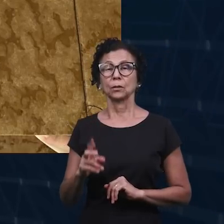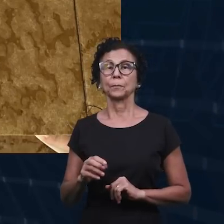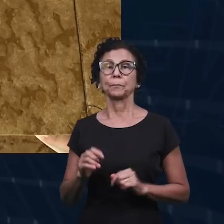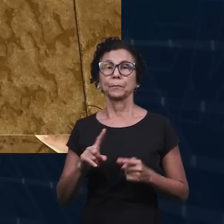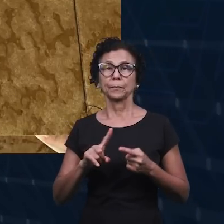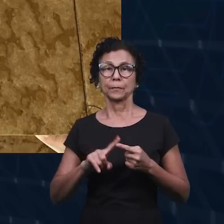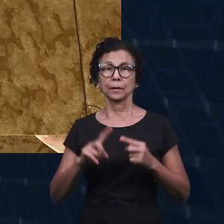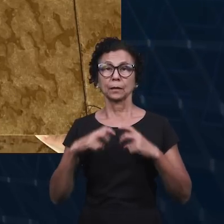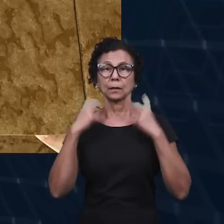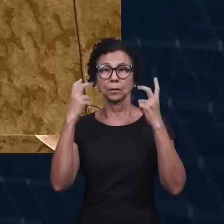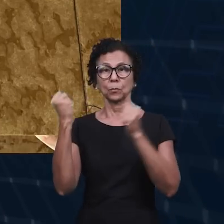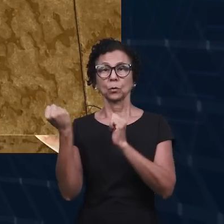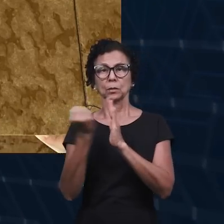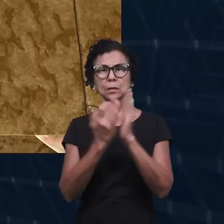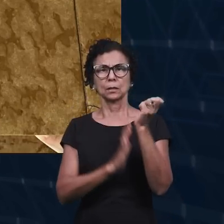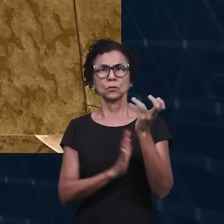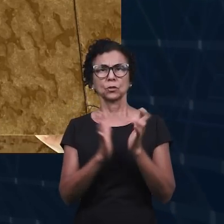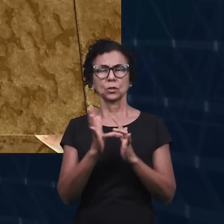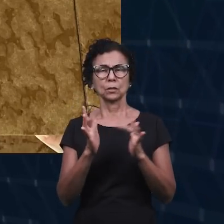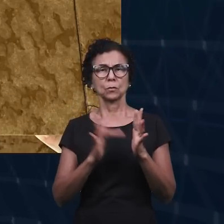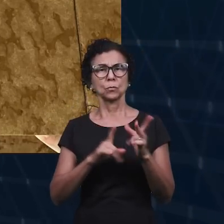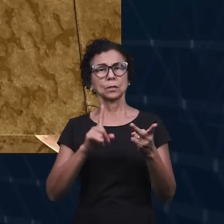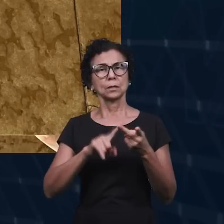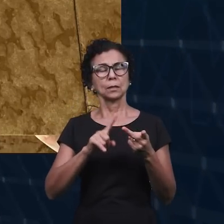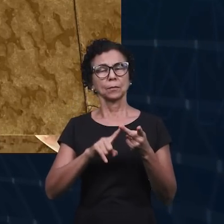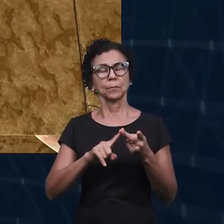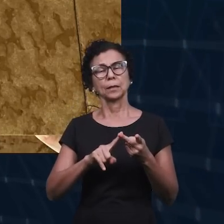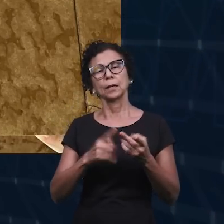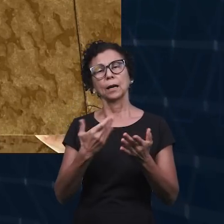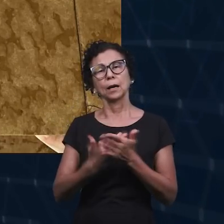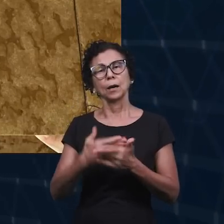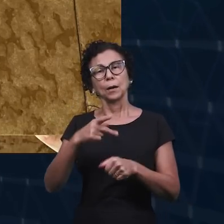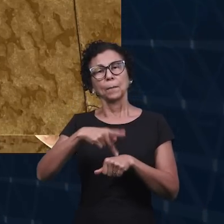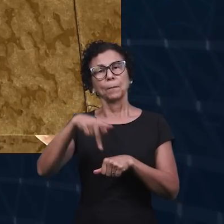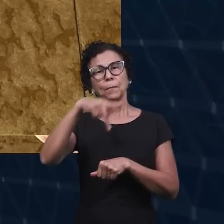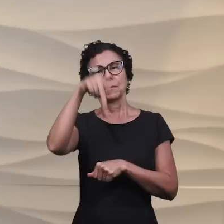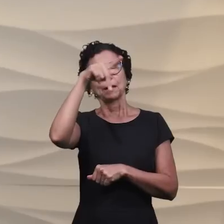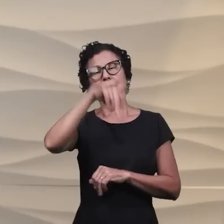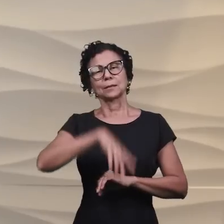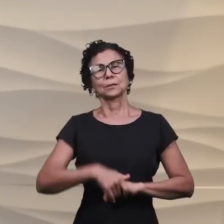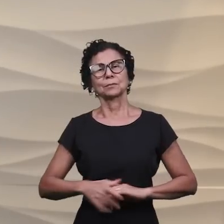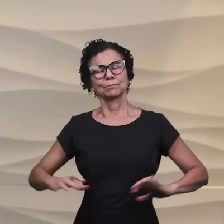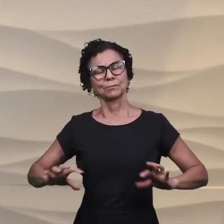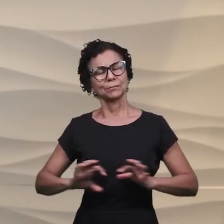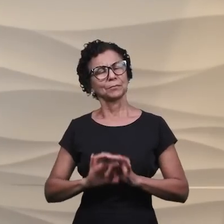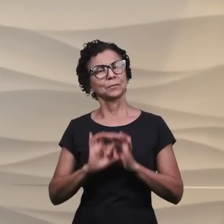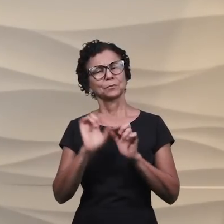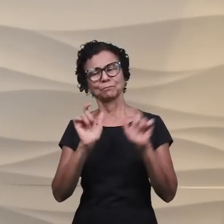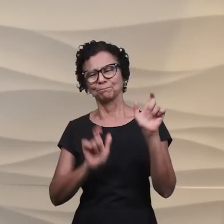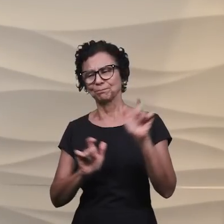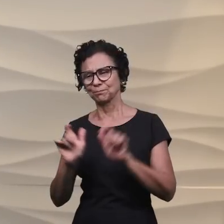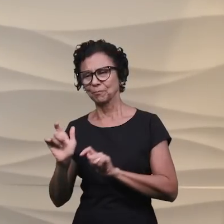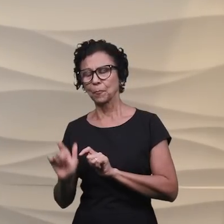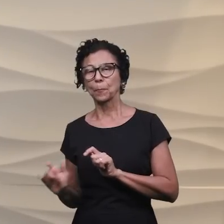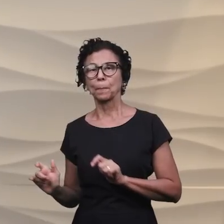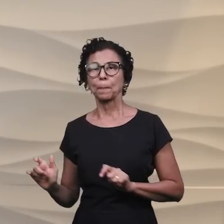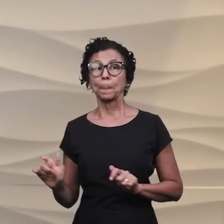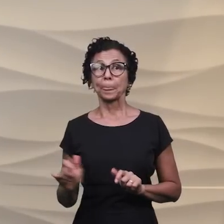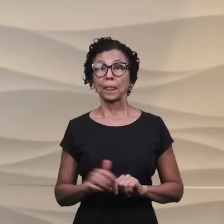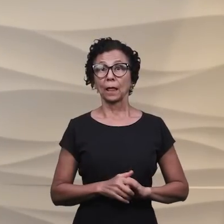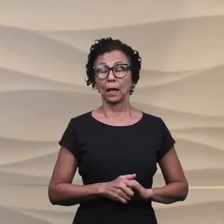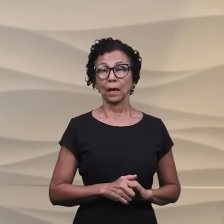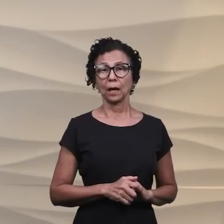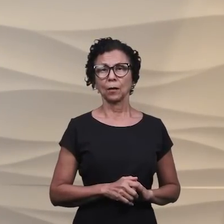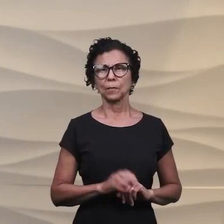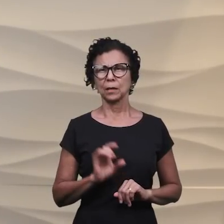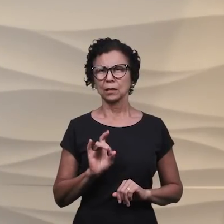Jesus e a Páscoa. Foram marcados por louvores e momentos de comunhão entre os irmãos. Para todos os presentes,